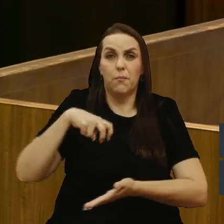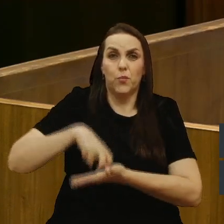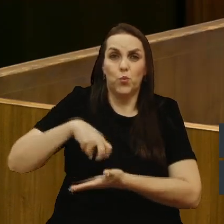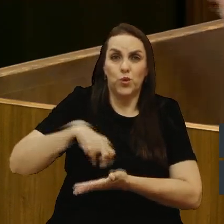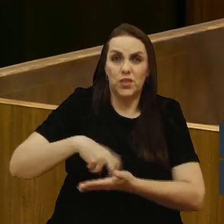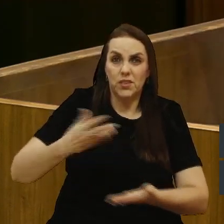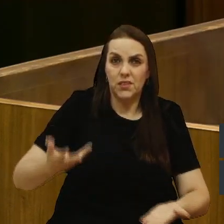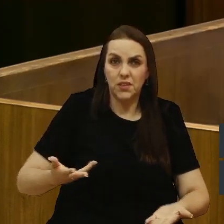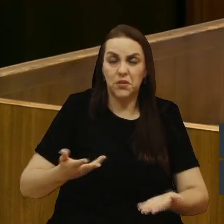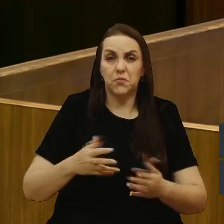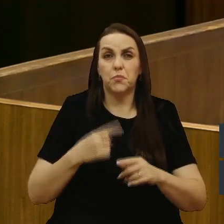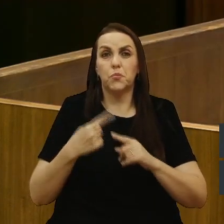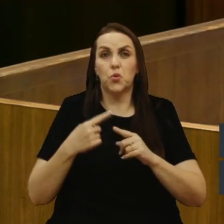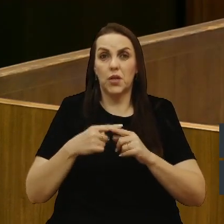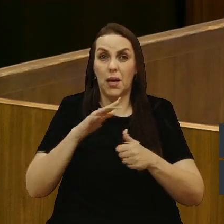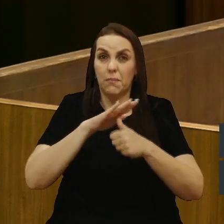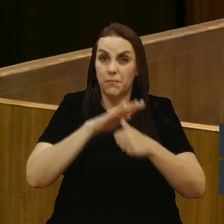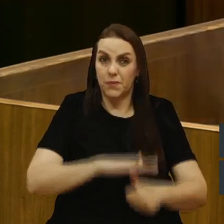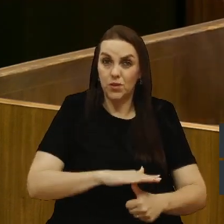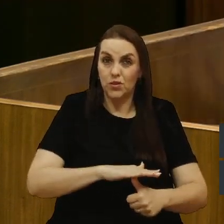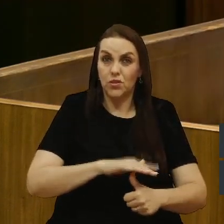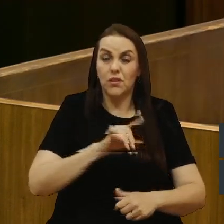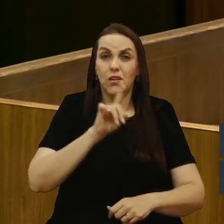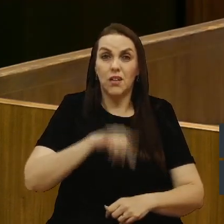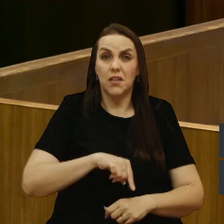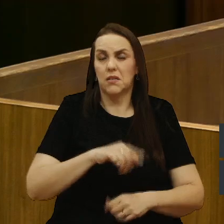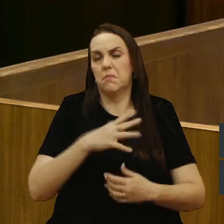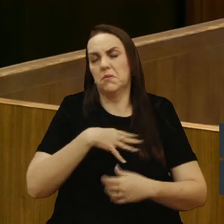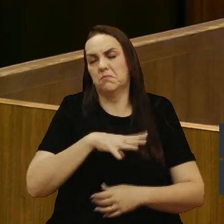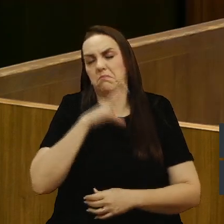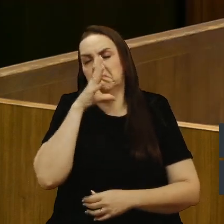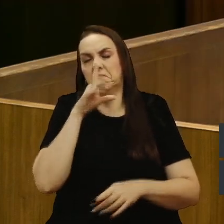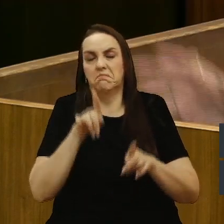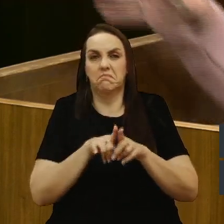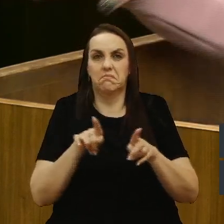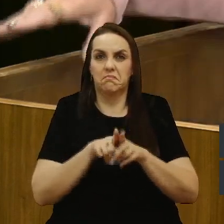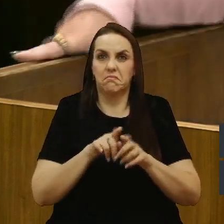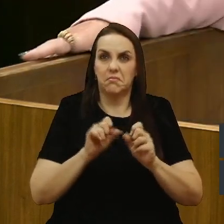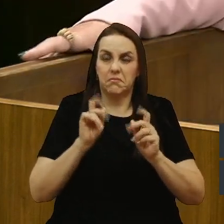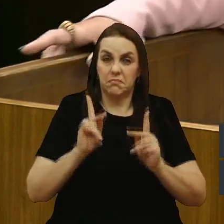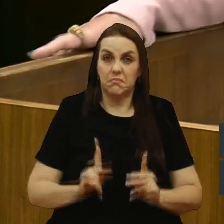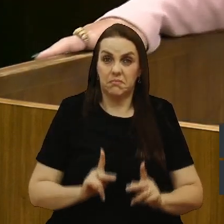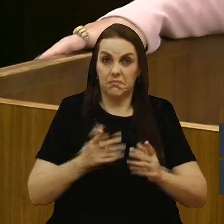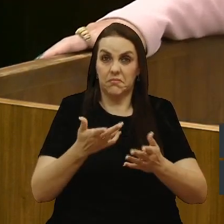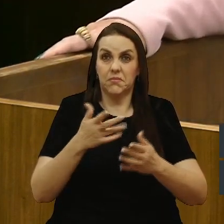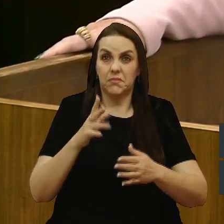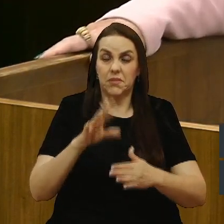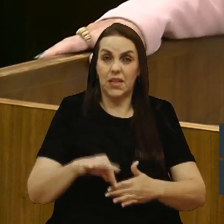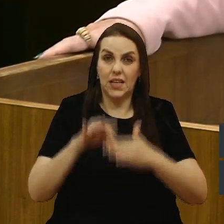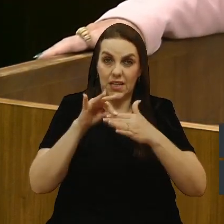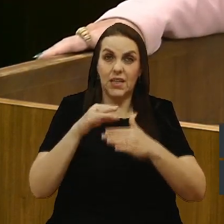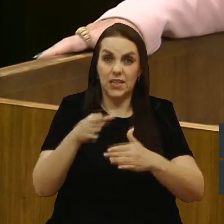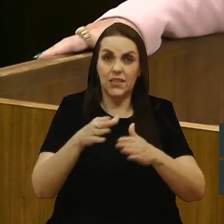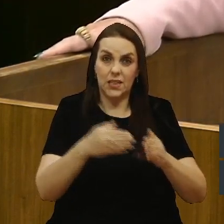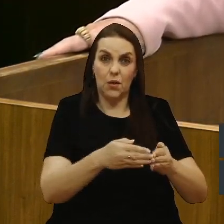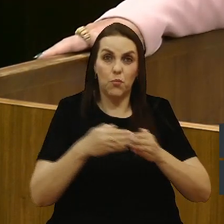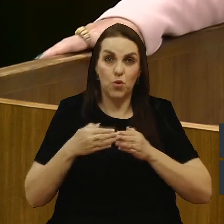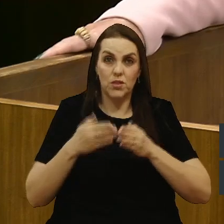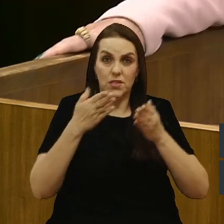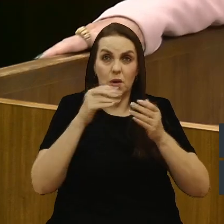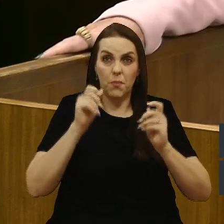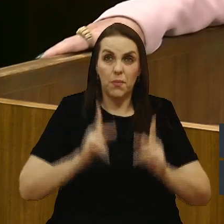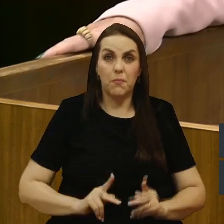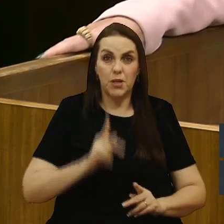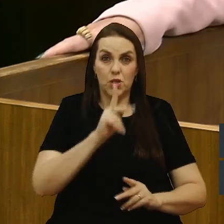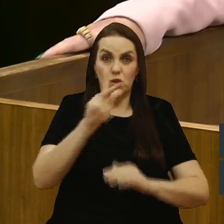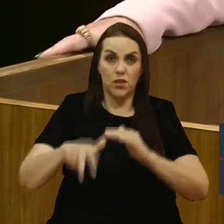punição, porque a misoginia, e não me espanta também que quem encabeça esta moção foi uma pessoa que